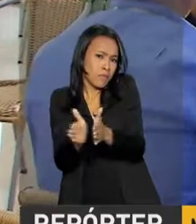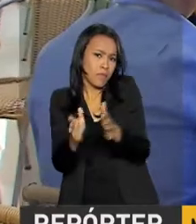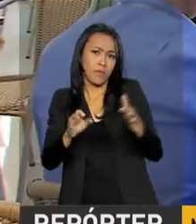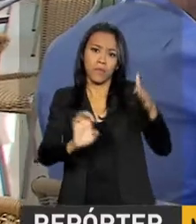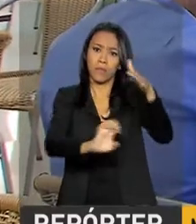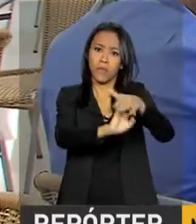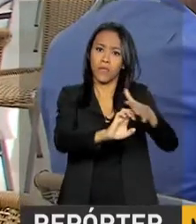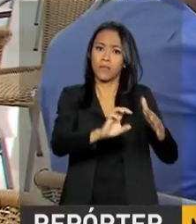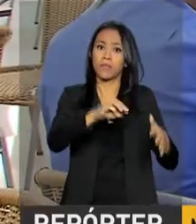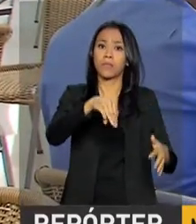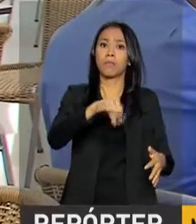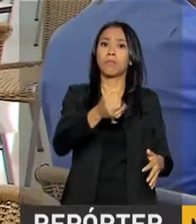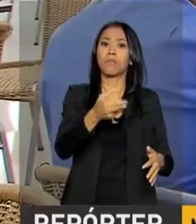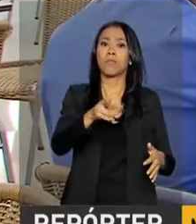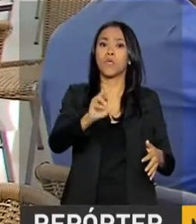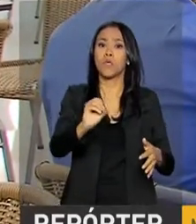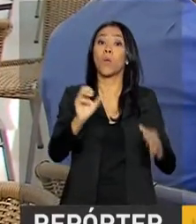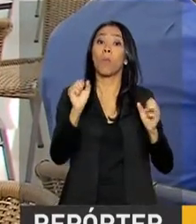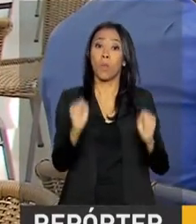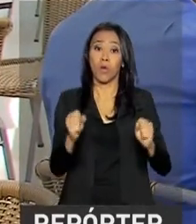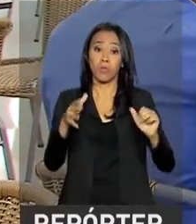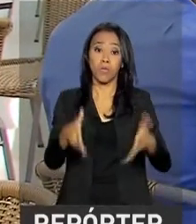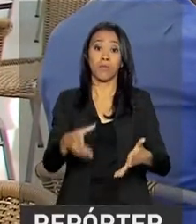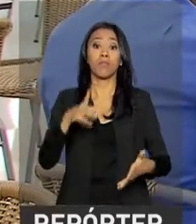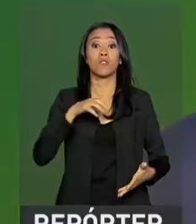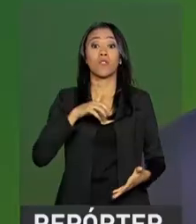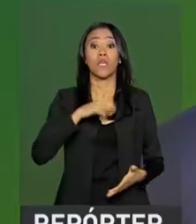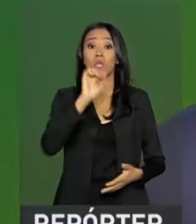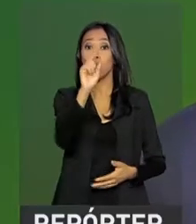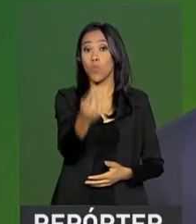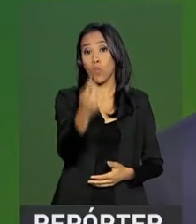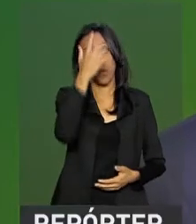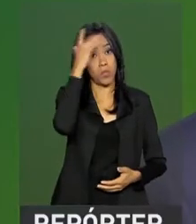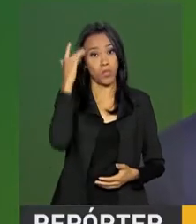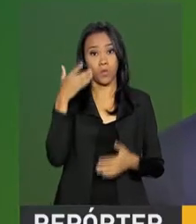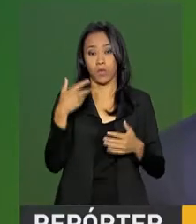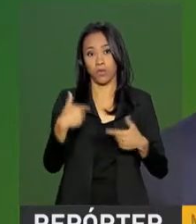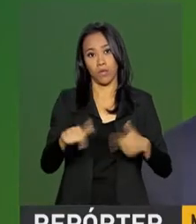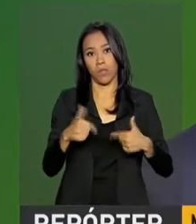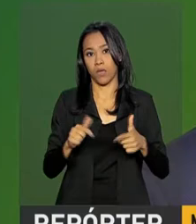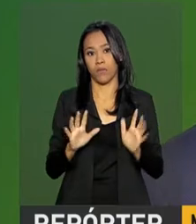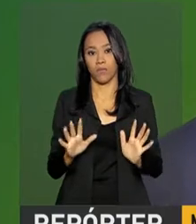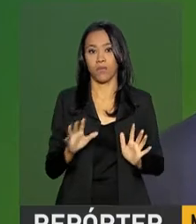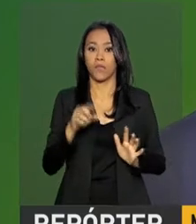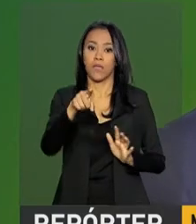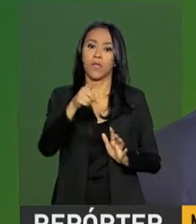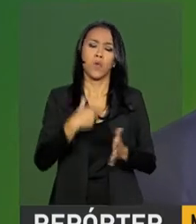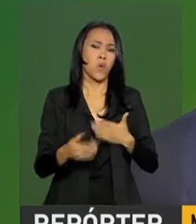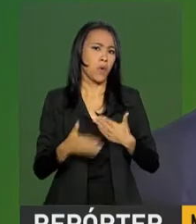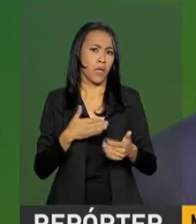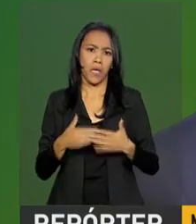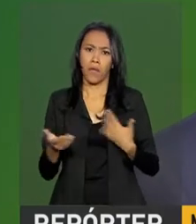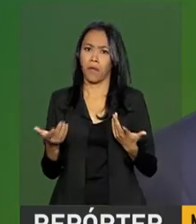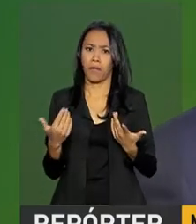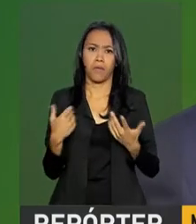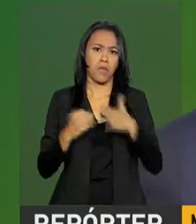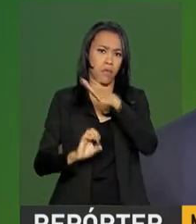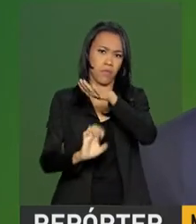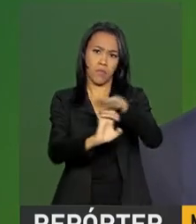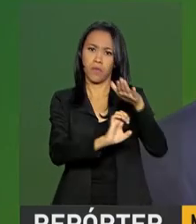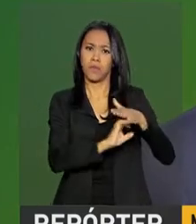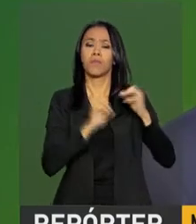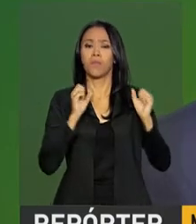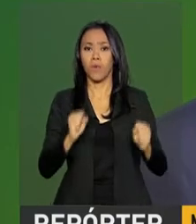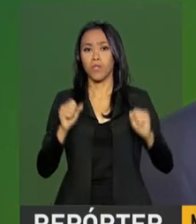participar basta ter apenas um funcionário trabalhando qualquer empresa pode fazer revisão desde que ela tenha um número né de empregados o